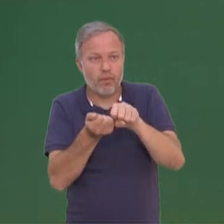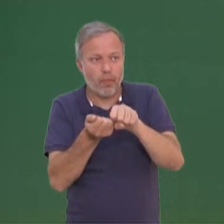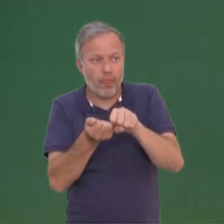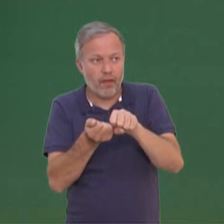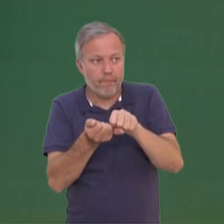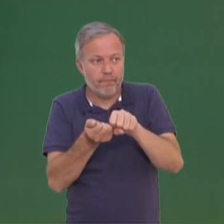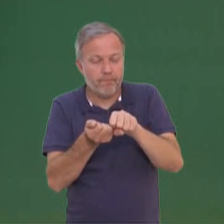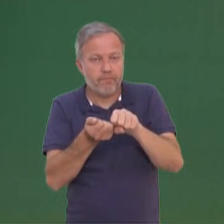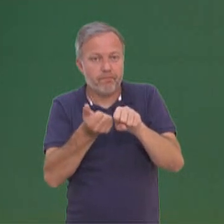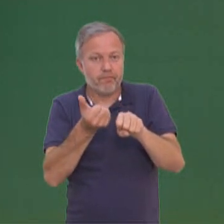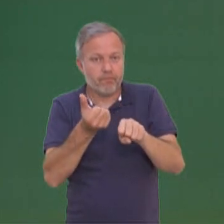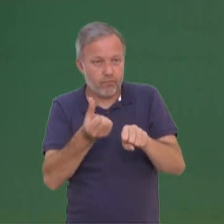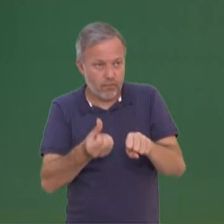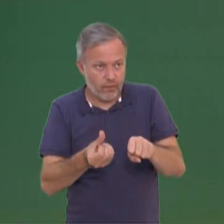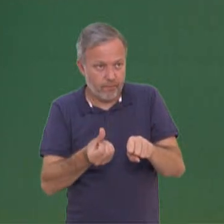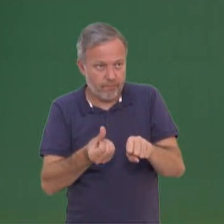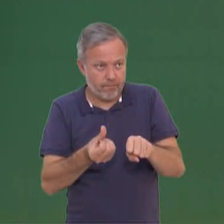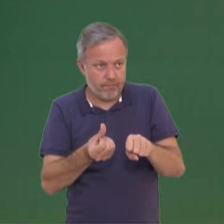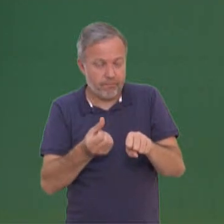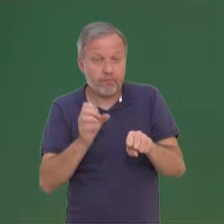16. Reproduzem-se